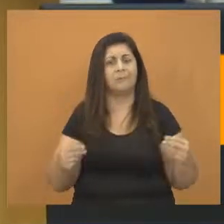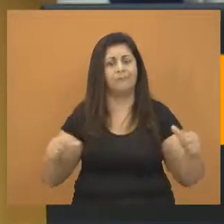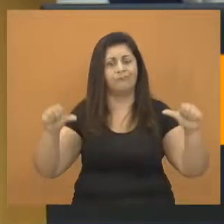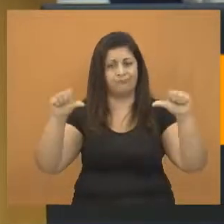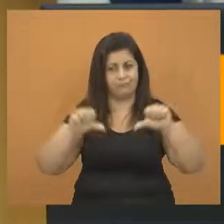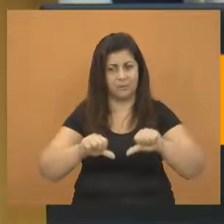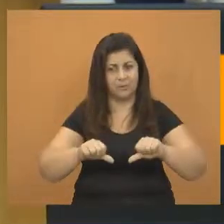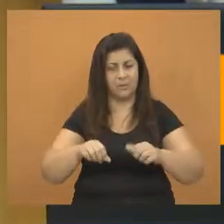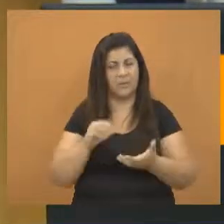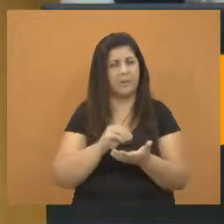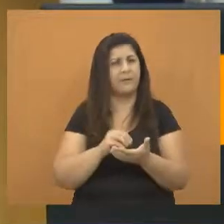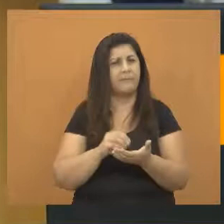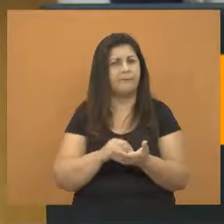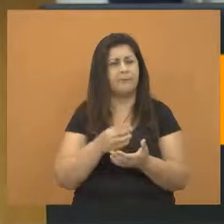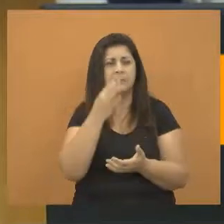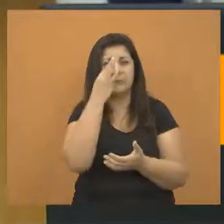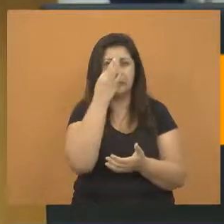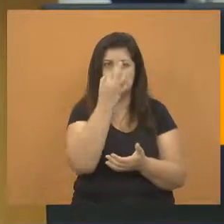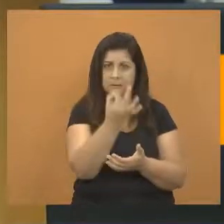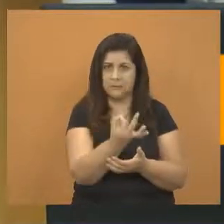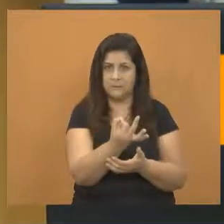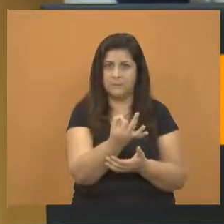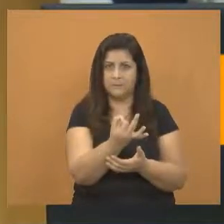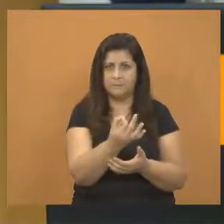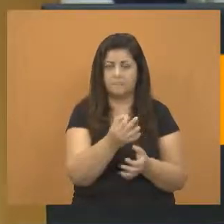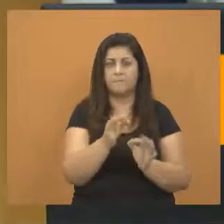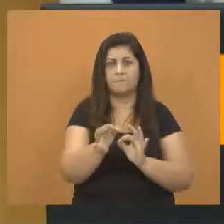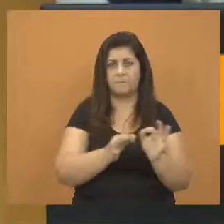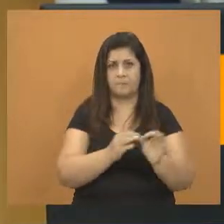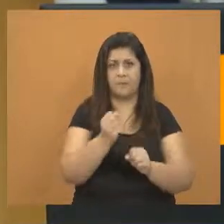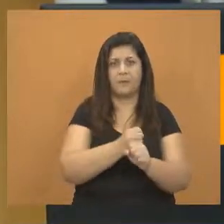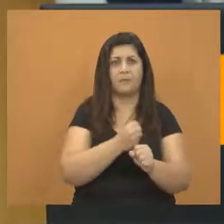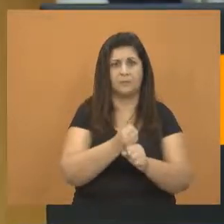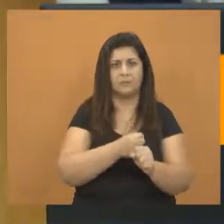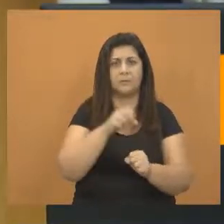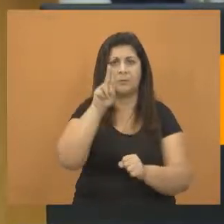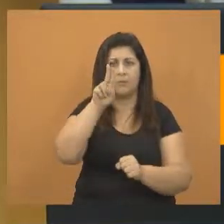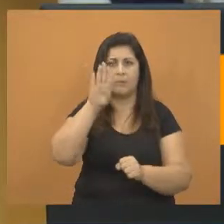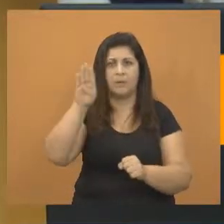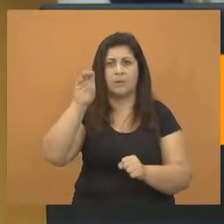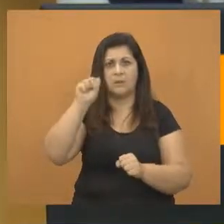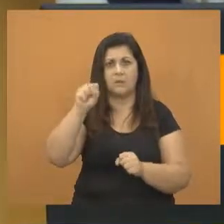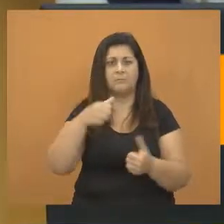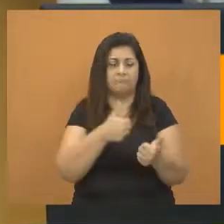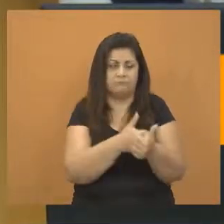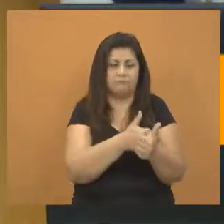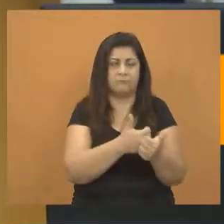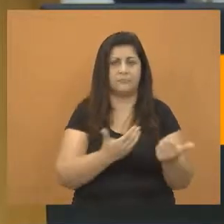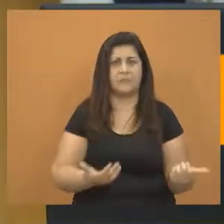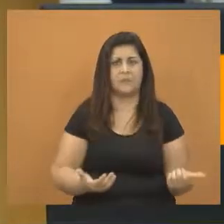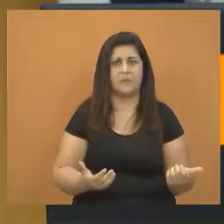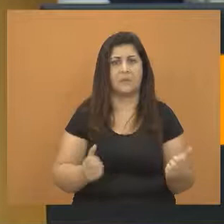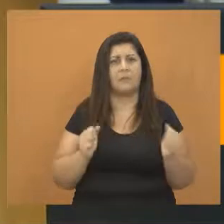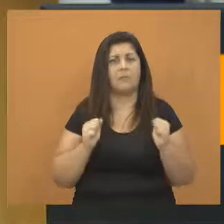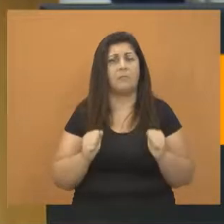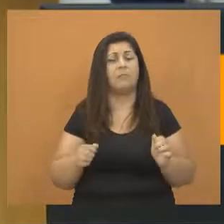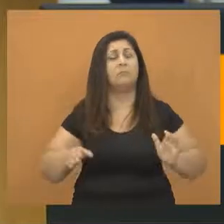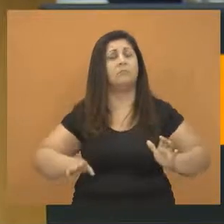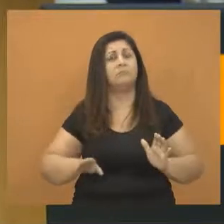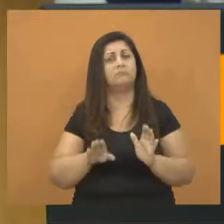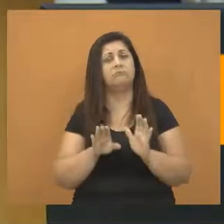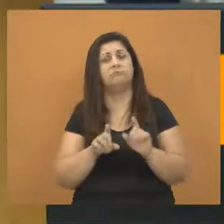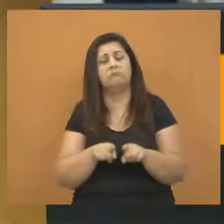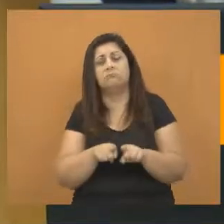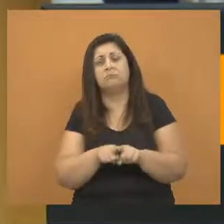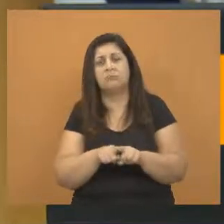esse olhar na questão da construção de um postinho ali. Poderia até se construir